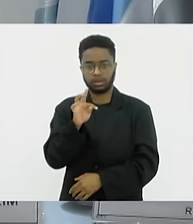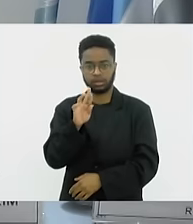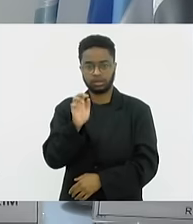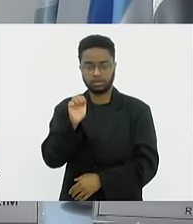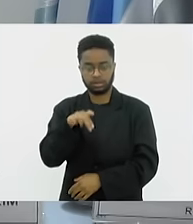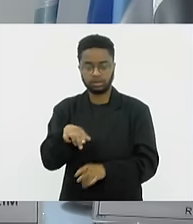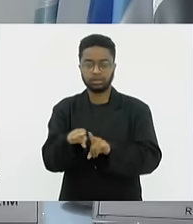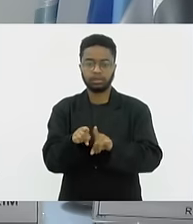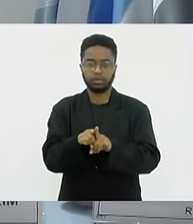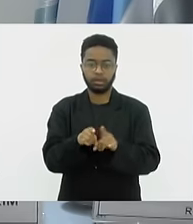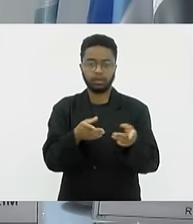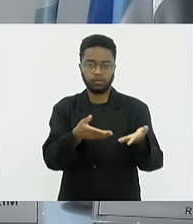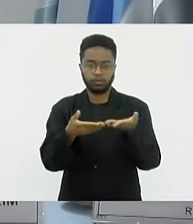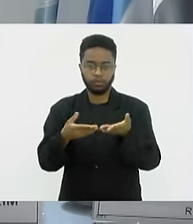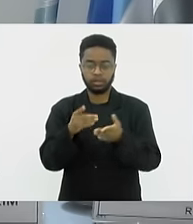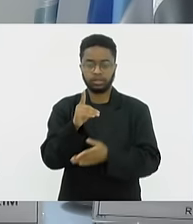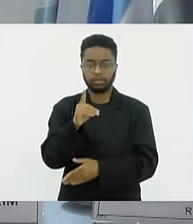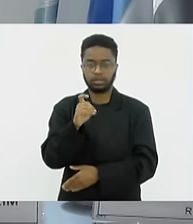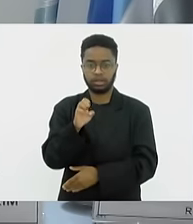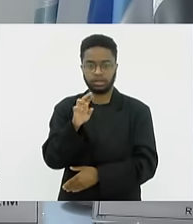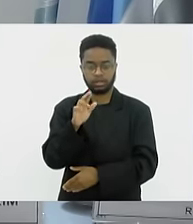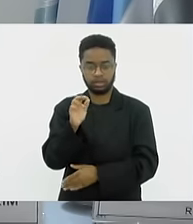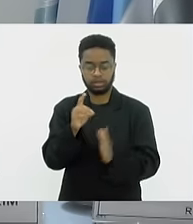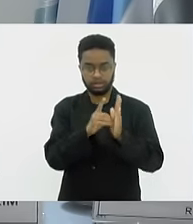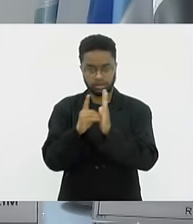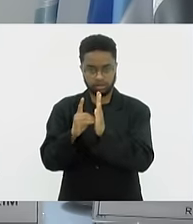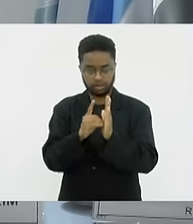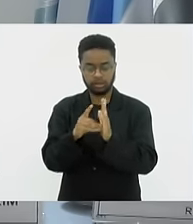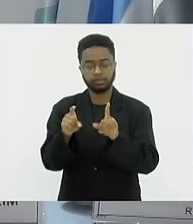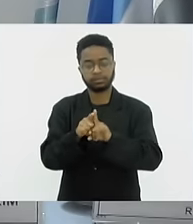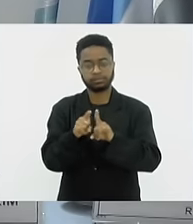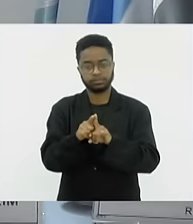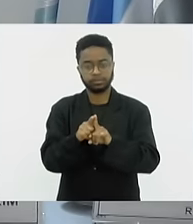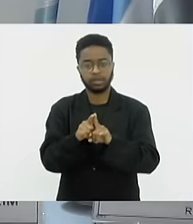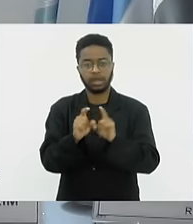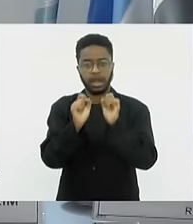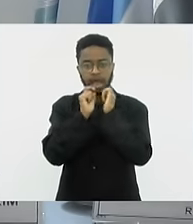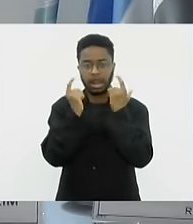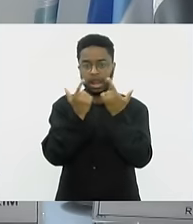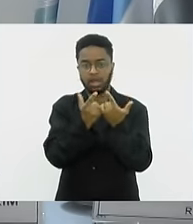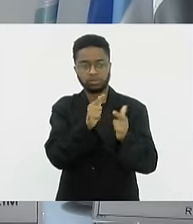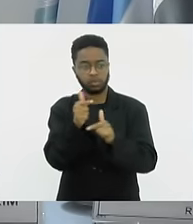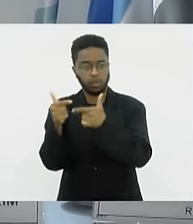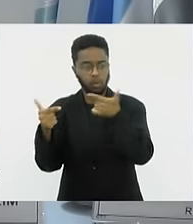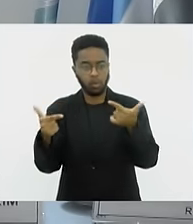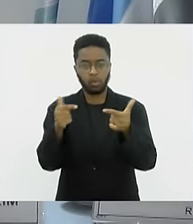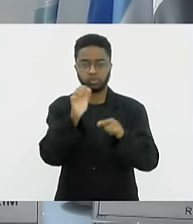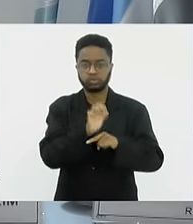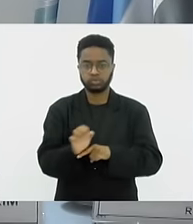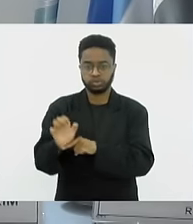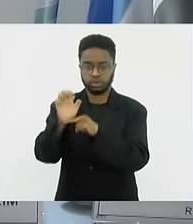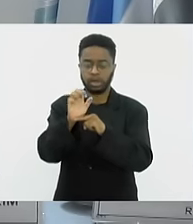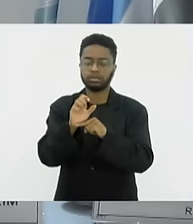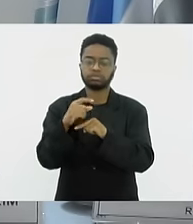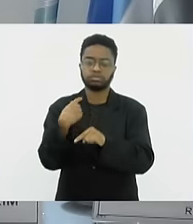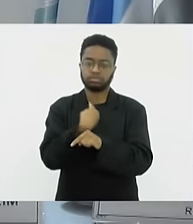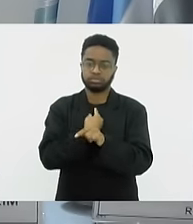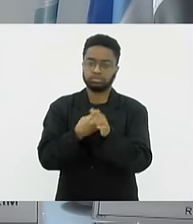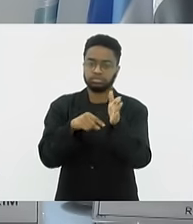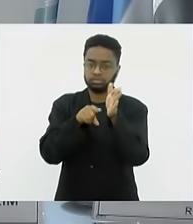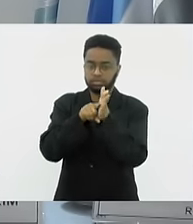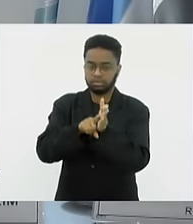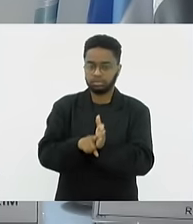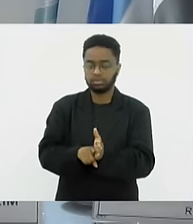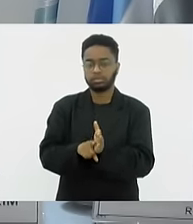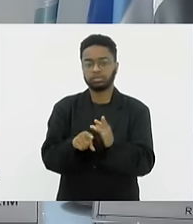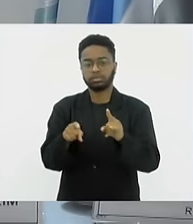técnicos, servidores do DETRAN, ouvimos assembleias legislativas de outros estados do país afora, nós